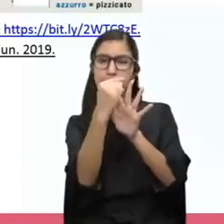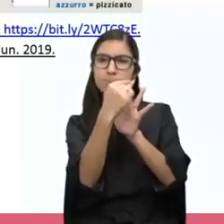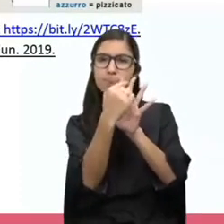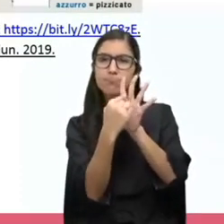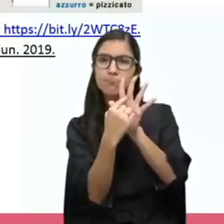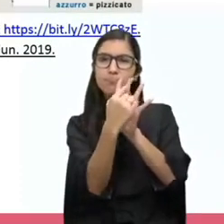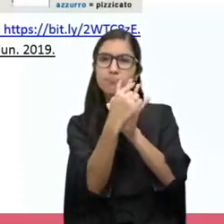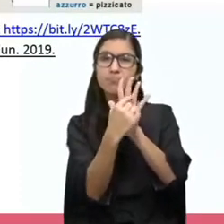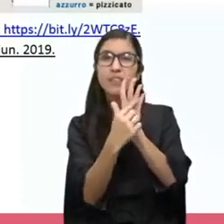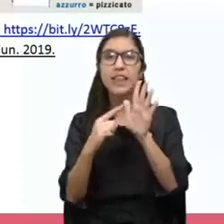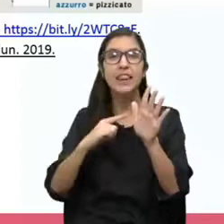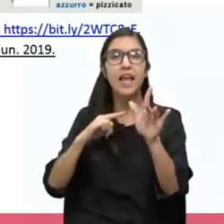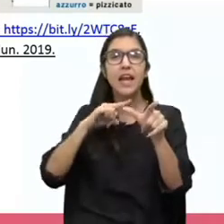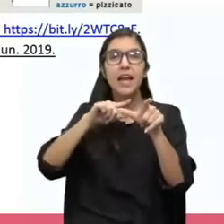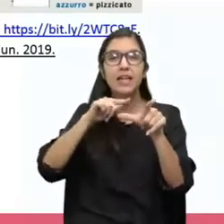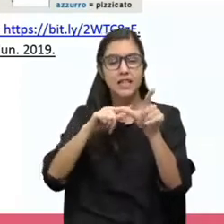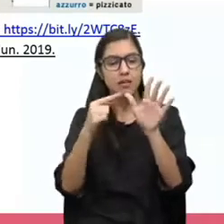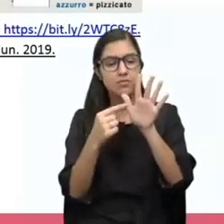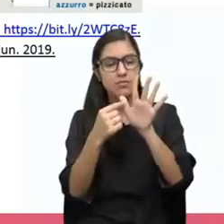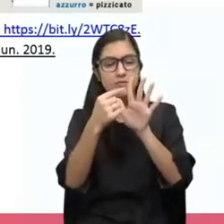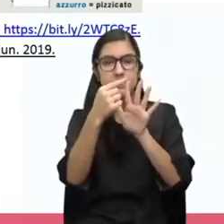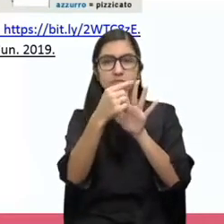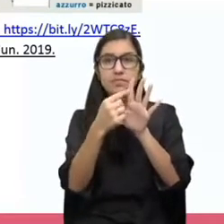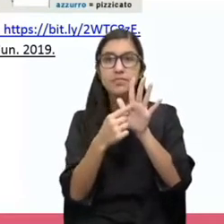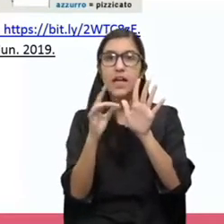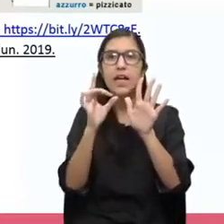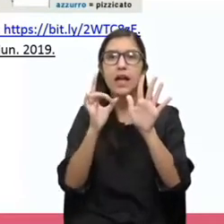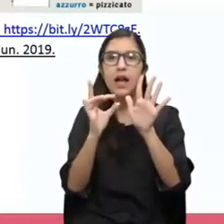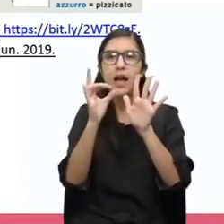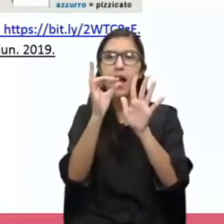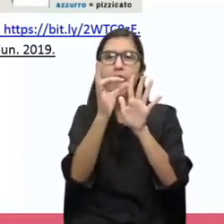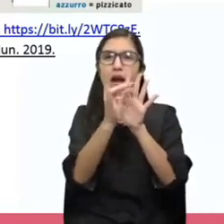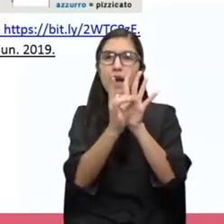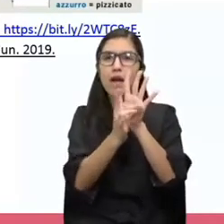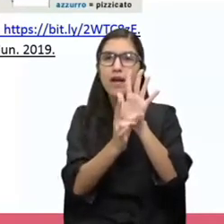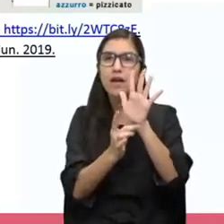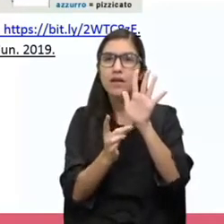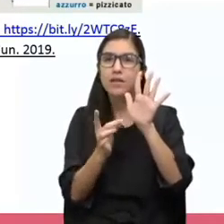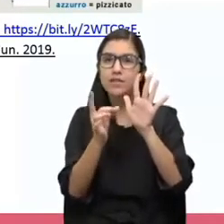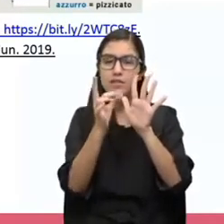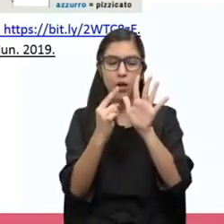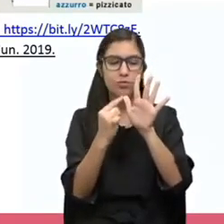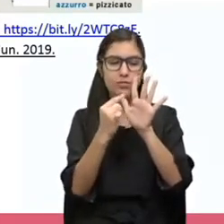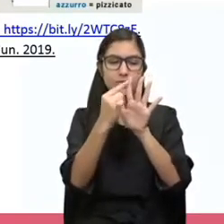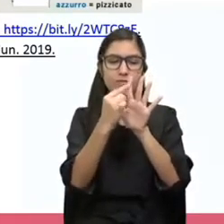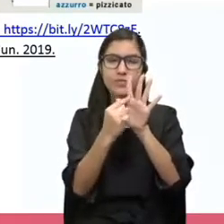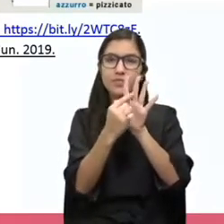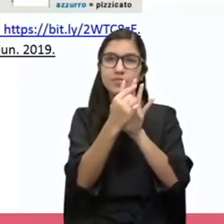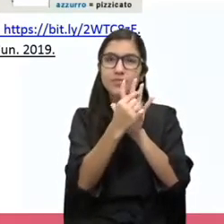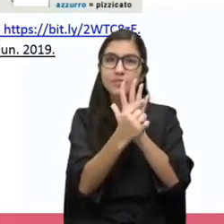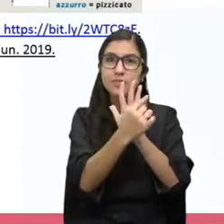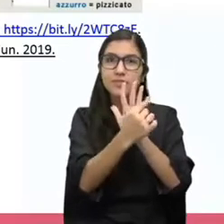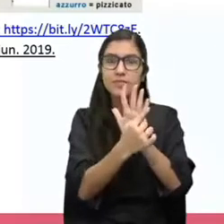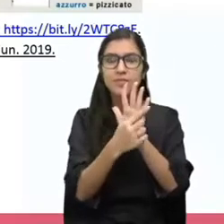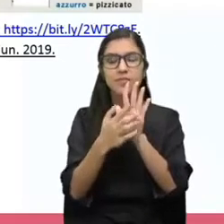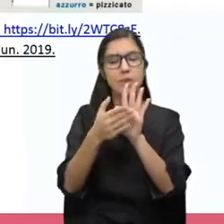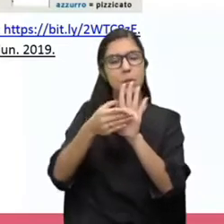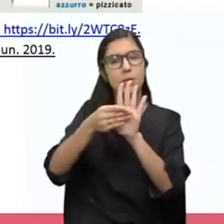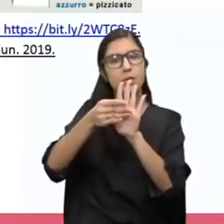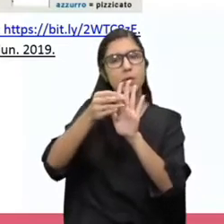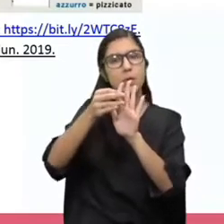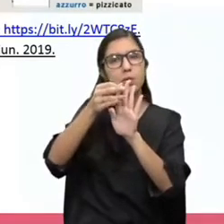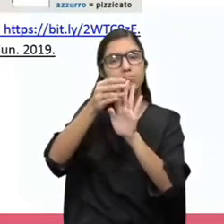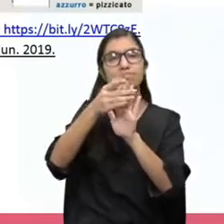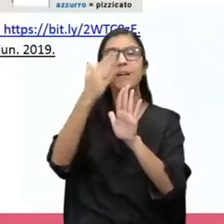vai ter nas letrinhas. Então, cada pedacinho desse das falanges do dedo da pessoa com surdo-cegueira, ao ser tocado,